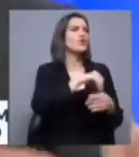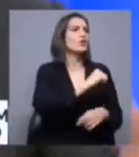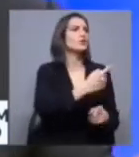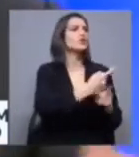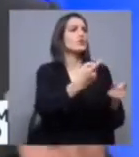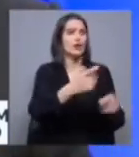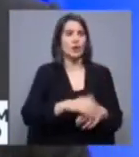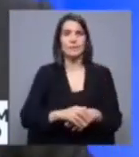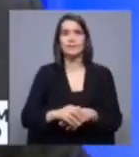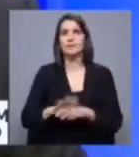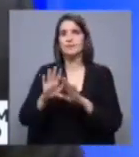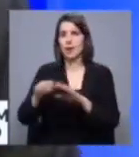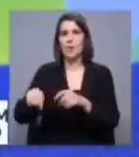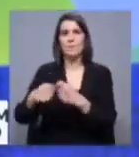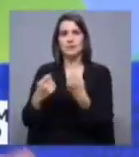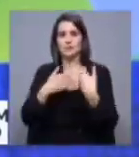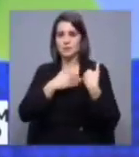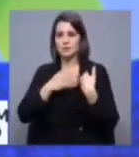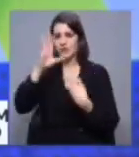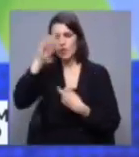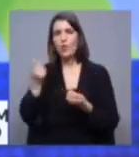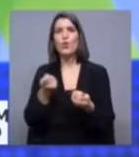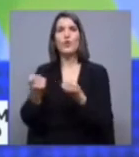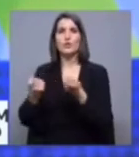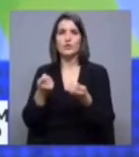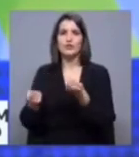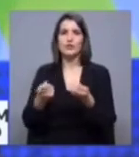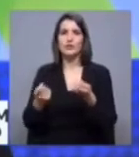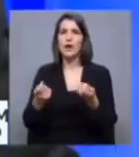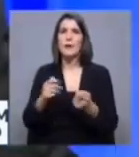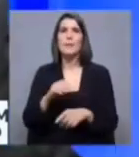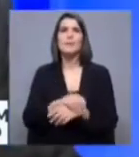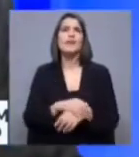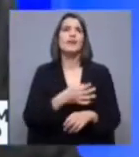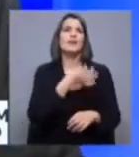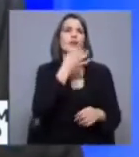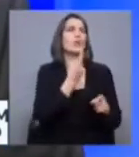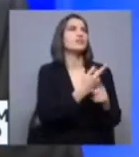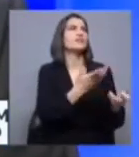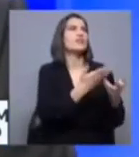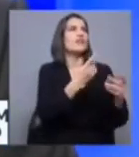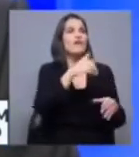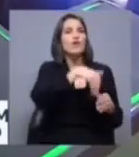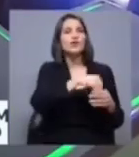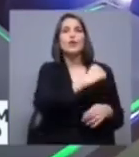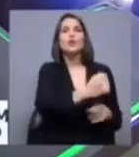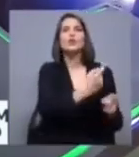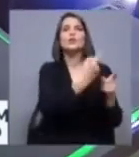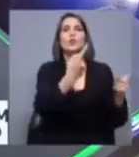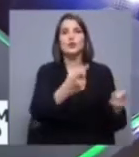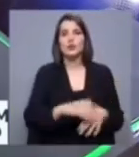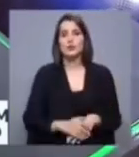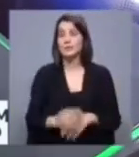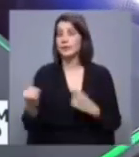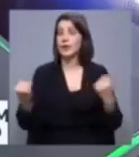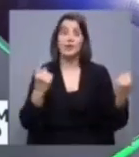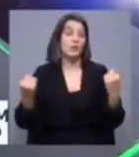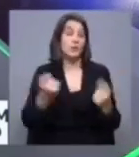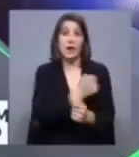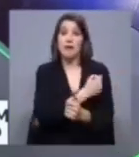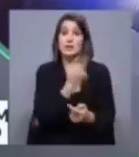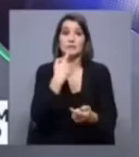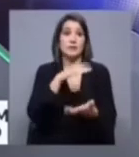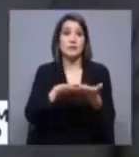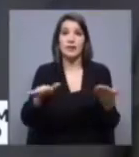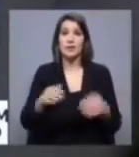que se pretende ter responsabilidades governativas. Não pegues em pé diverso. Mas há mais. Explica porquê que votaram contra. Cada vez que não em casa ninguém entende. Mas